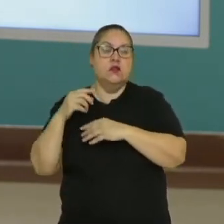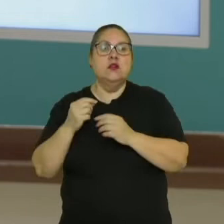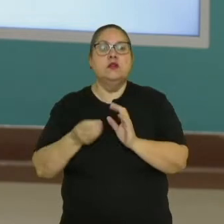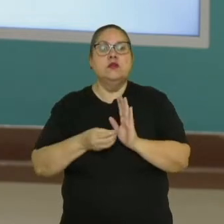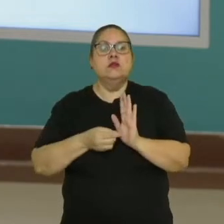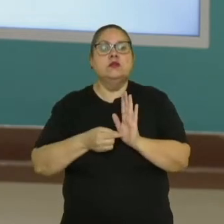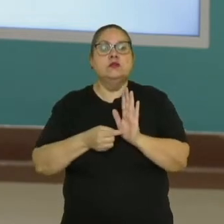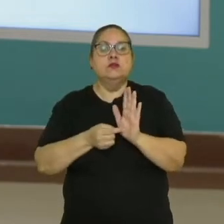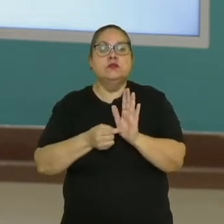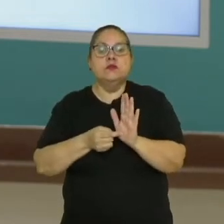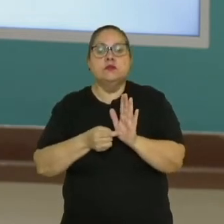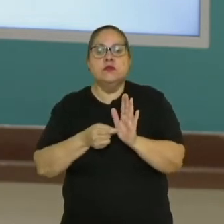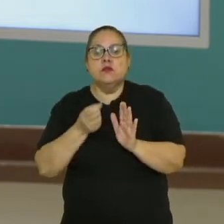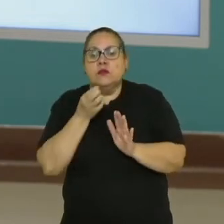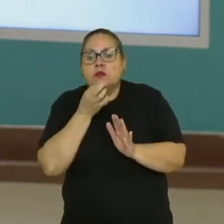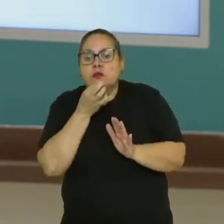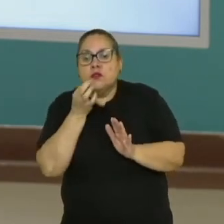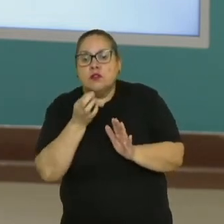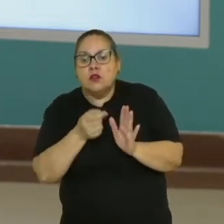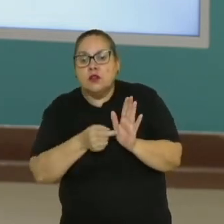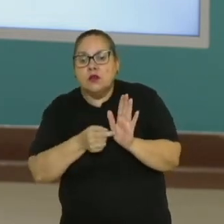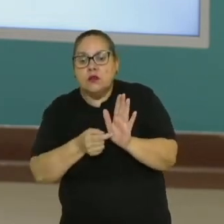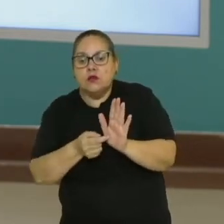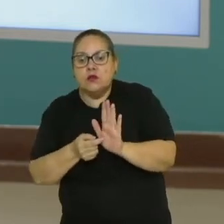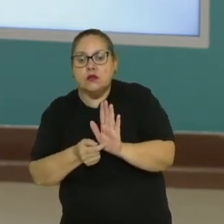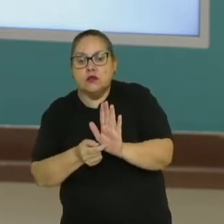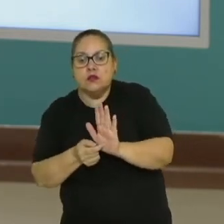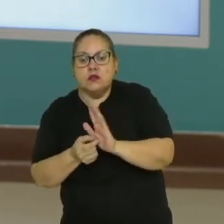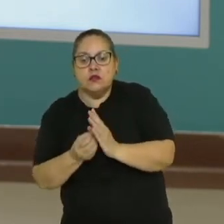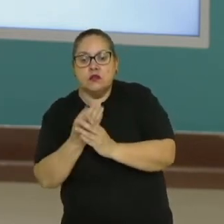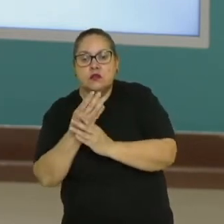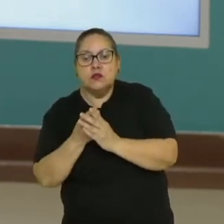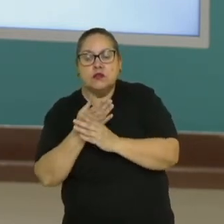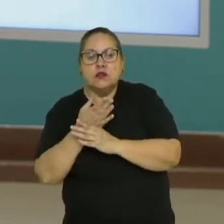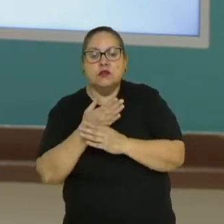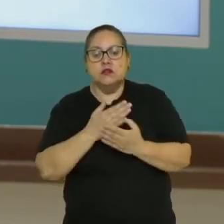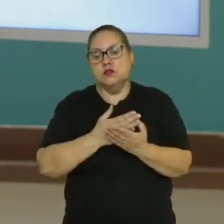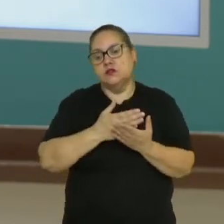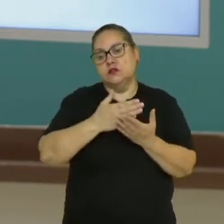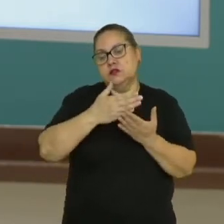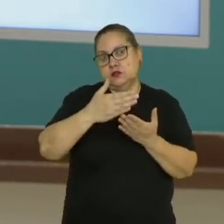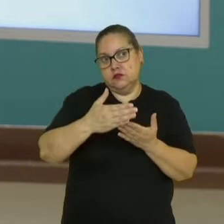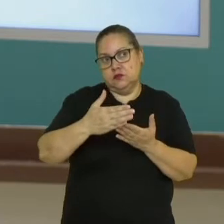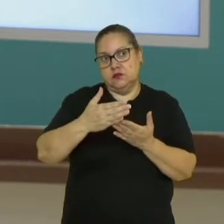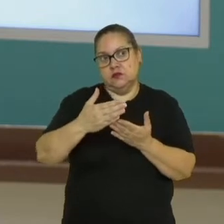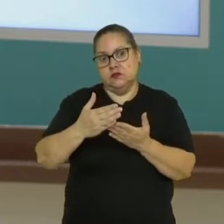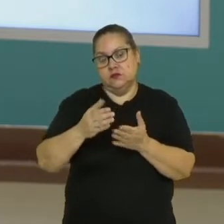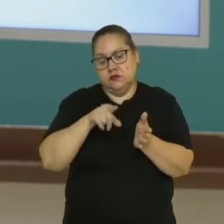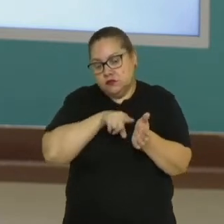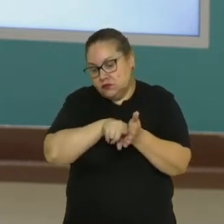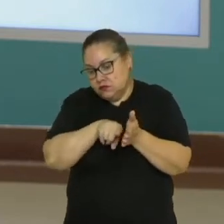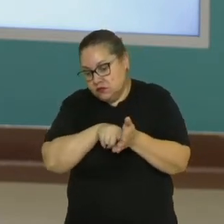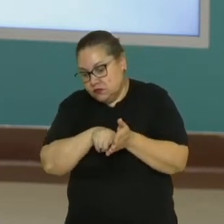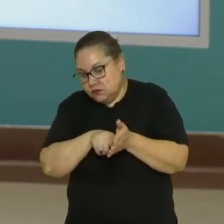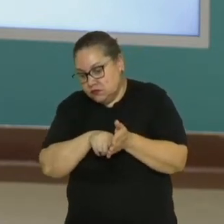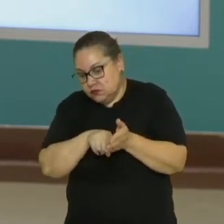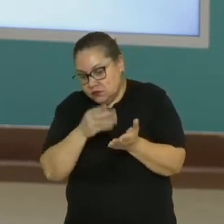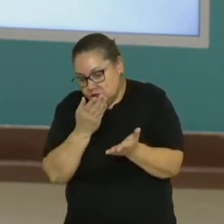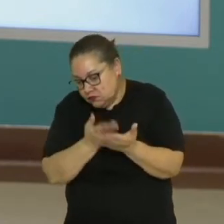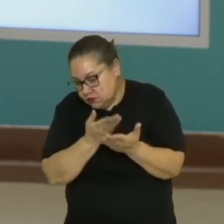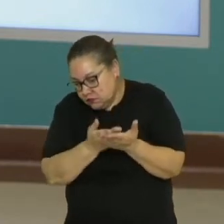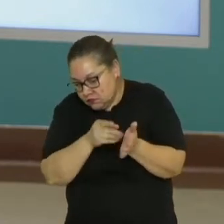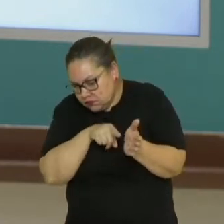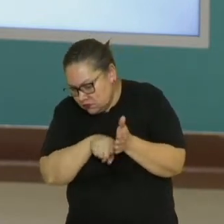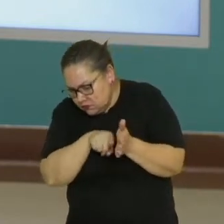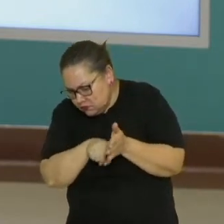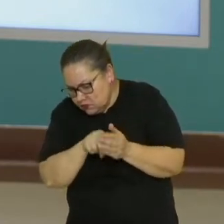dá pistas, evidências. E a partir dessas evidências, os cientistas fazem os seus estudos